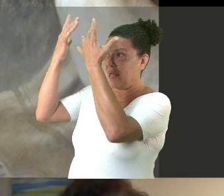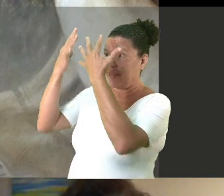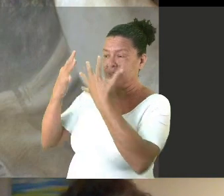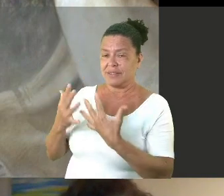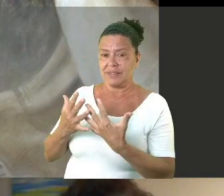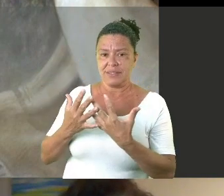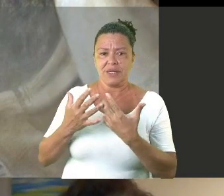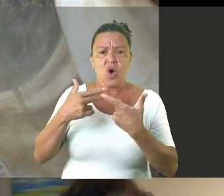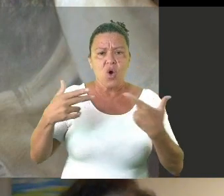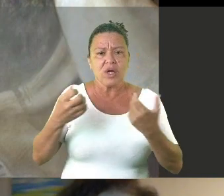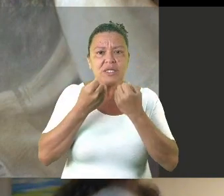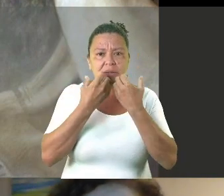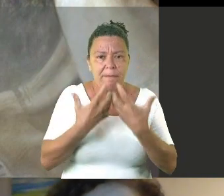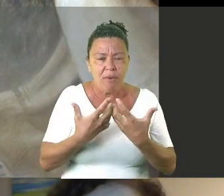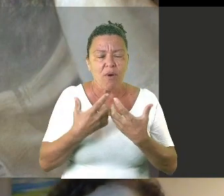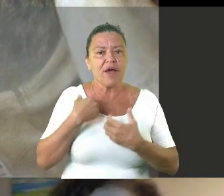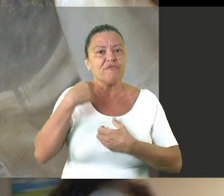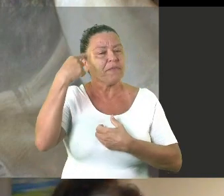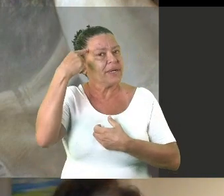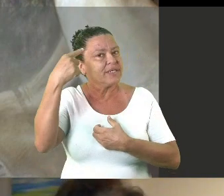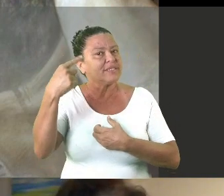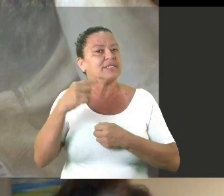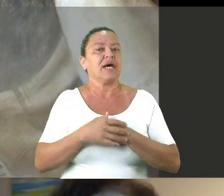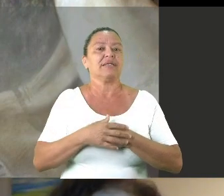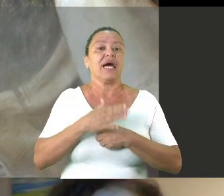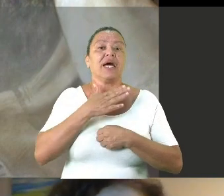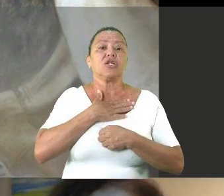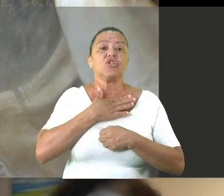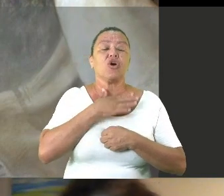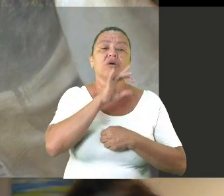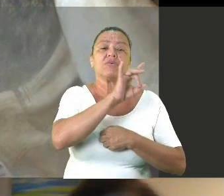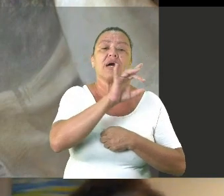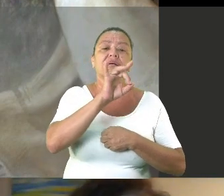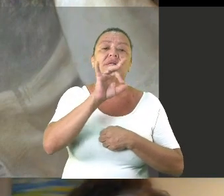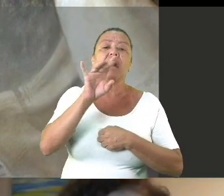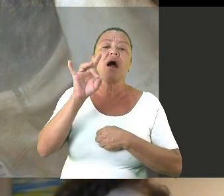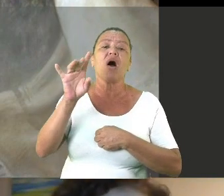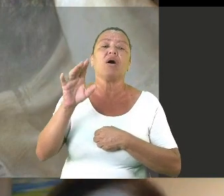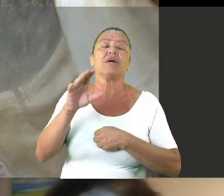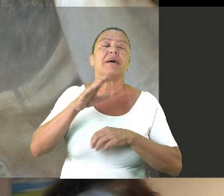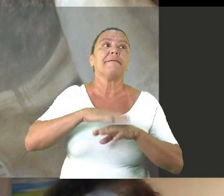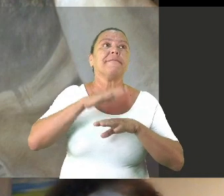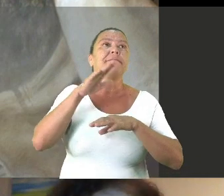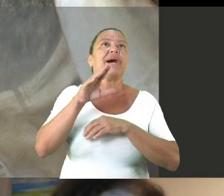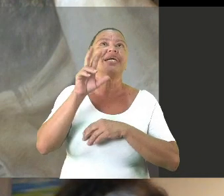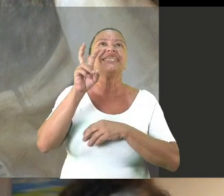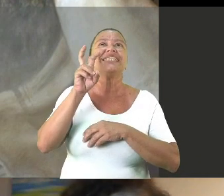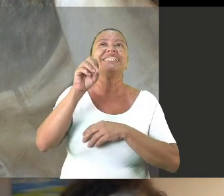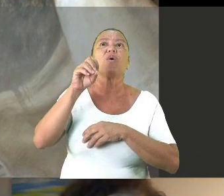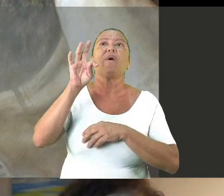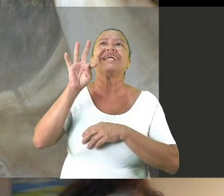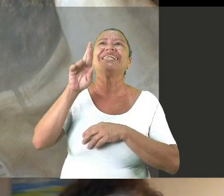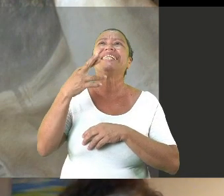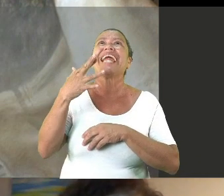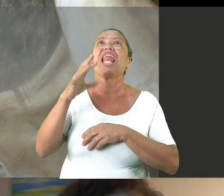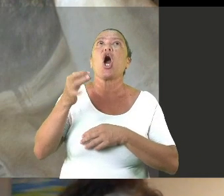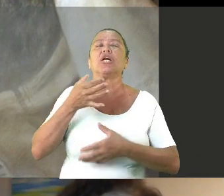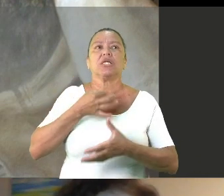coisas boas, eu fico imaginando cada uma dos nossos mais de 50 trilhões de